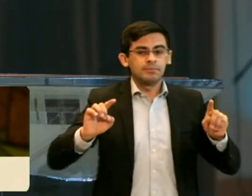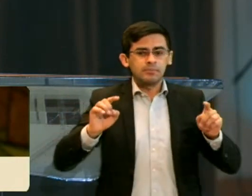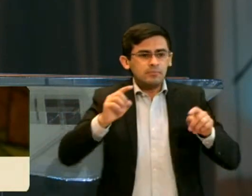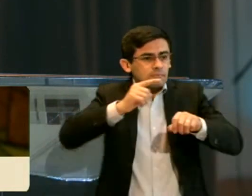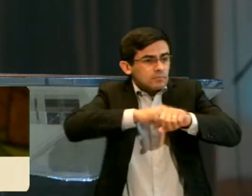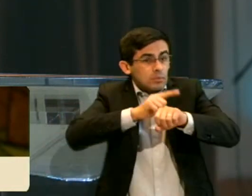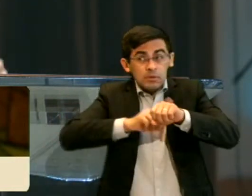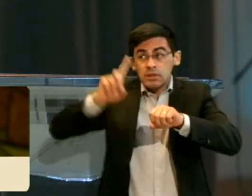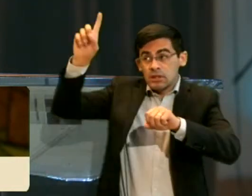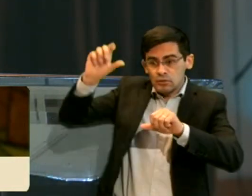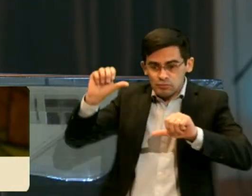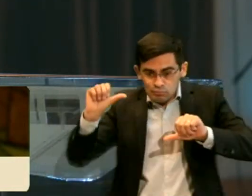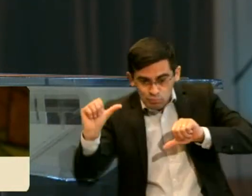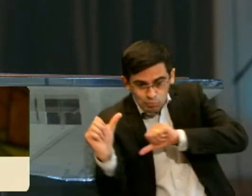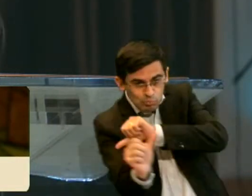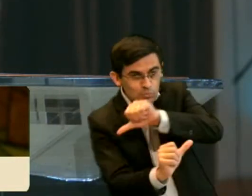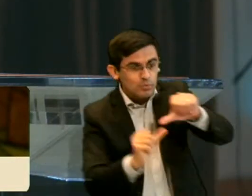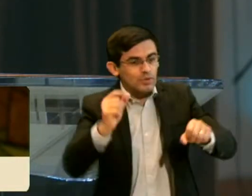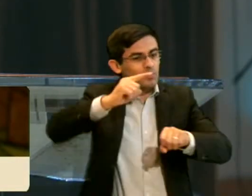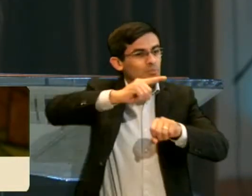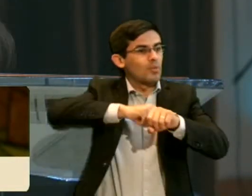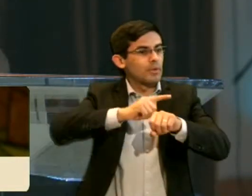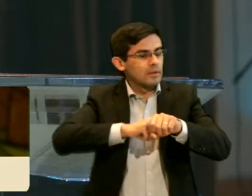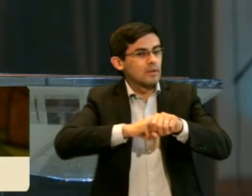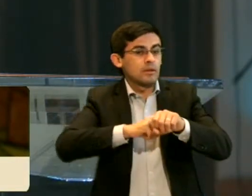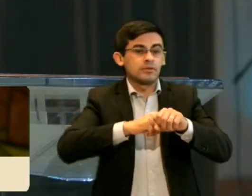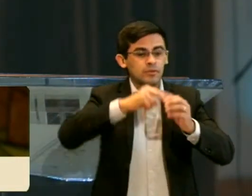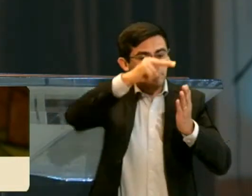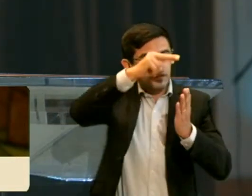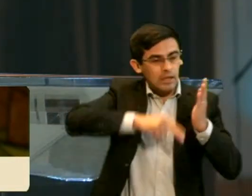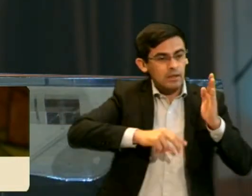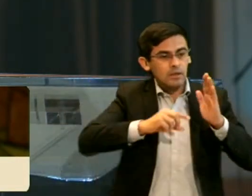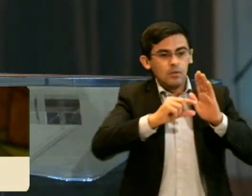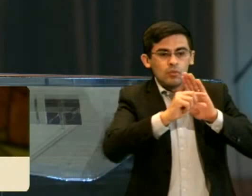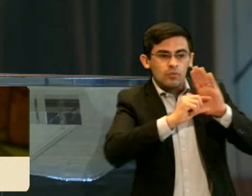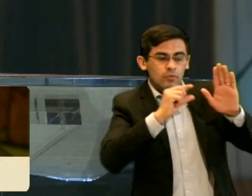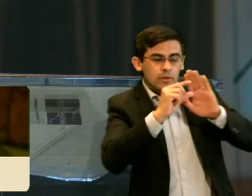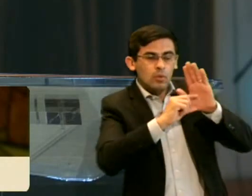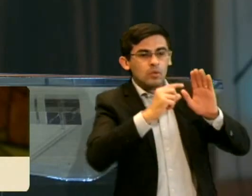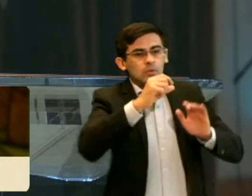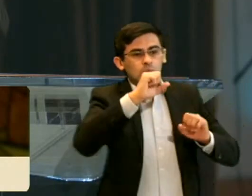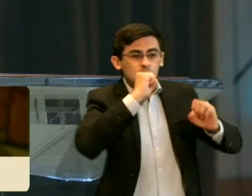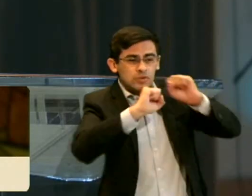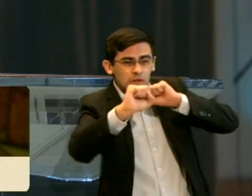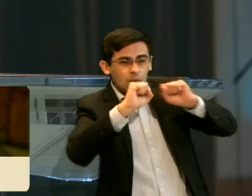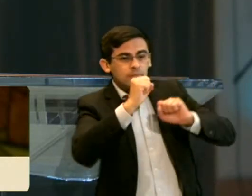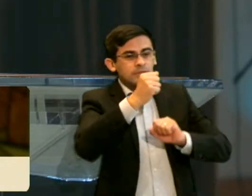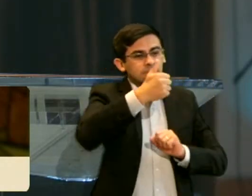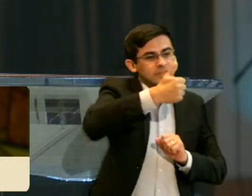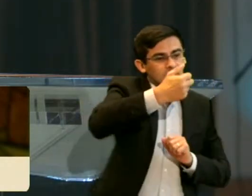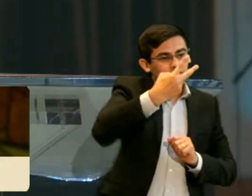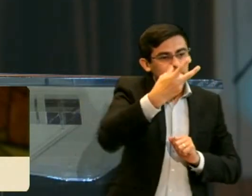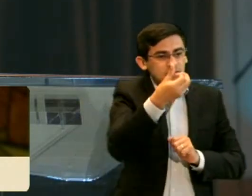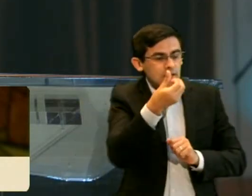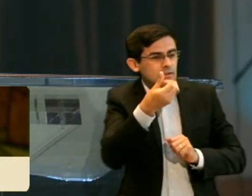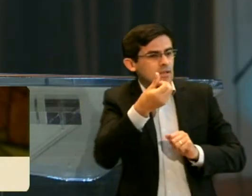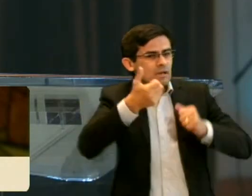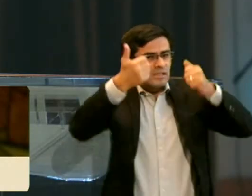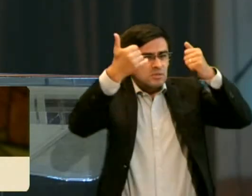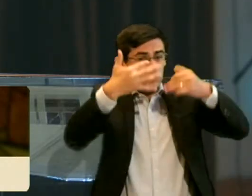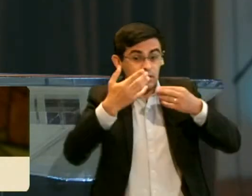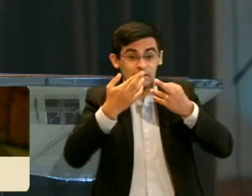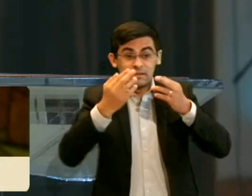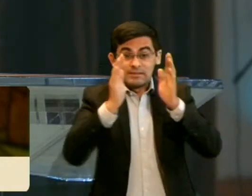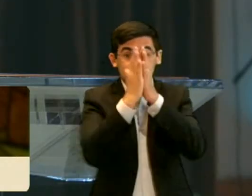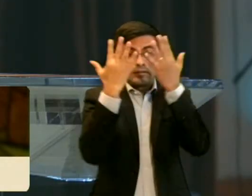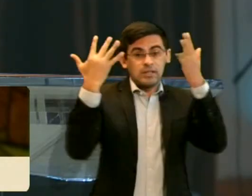é restaurada por Deus, e aí se você ler o Salmo 126, que é um salmo de celebração do